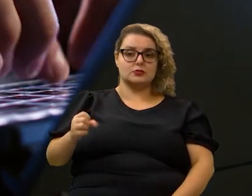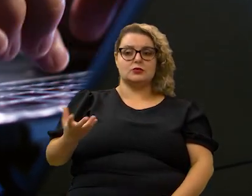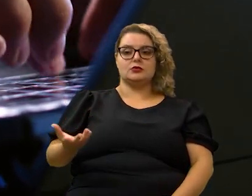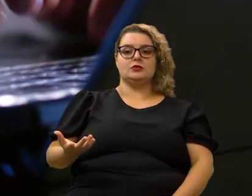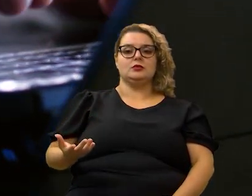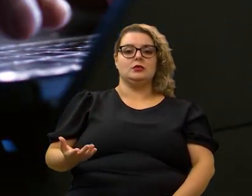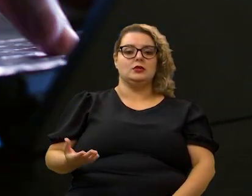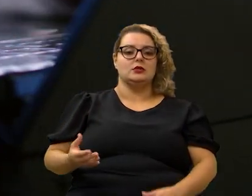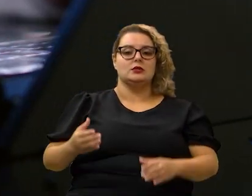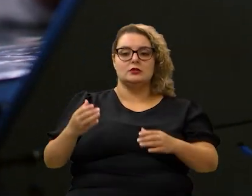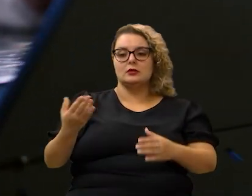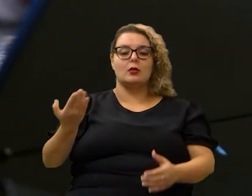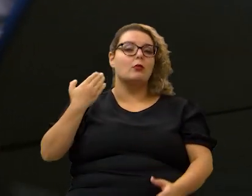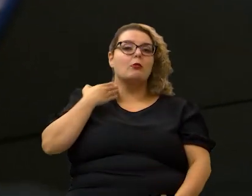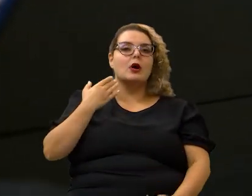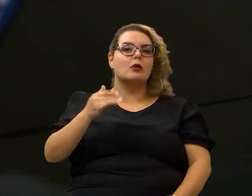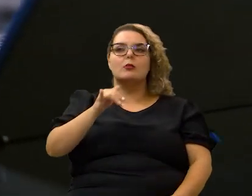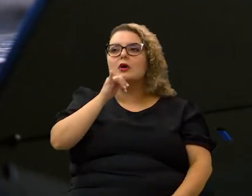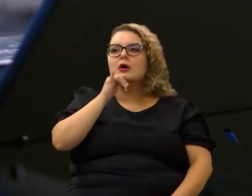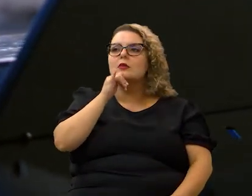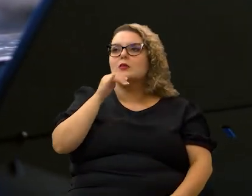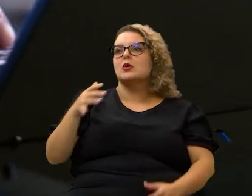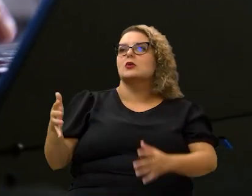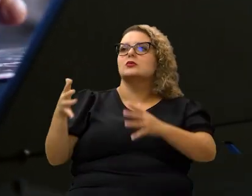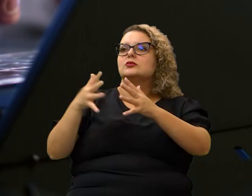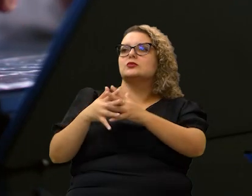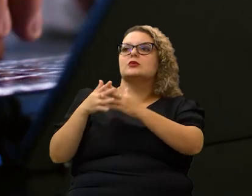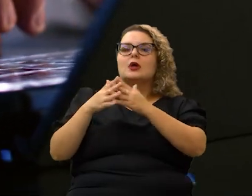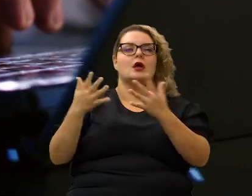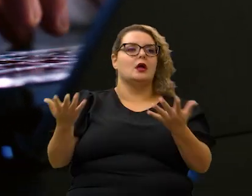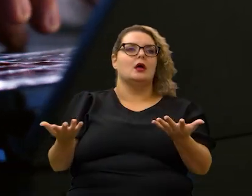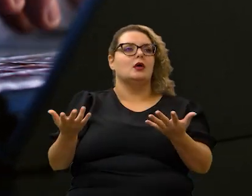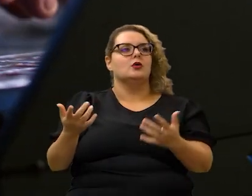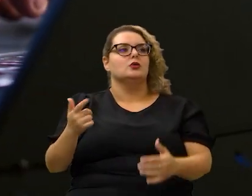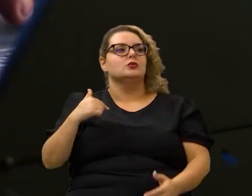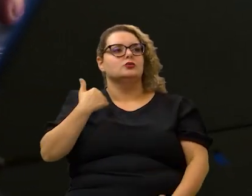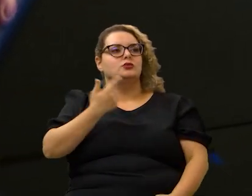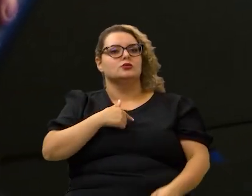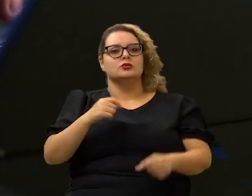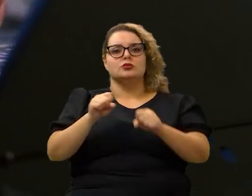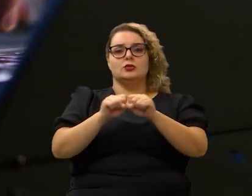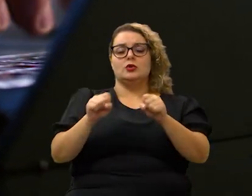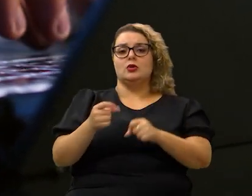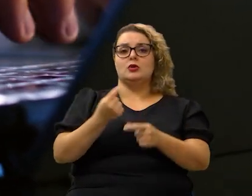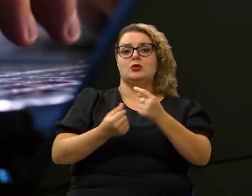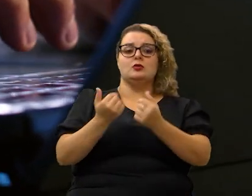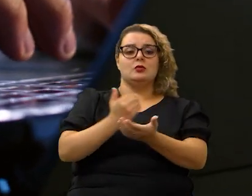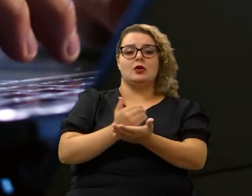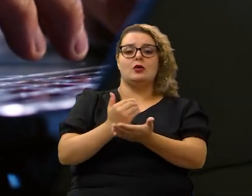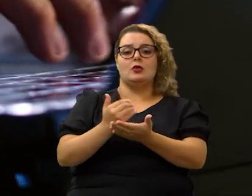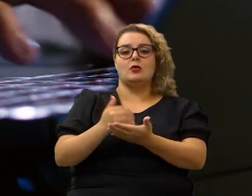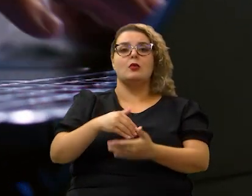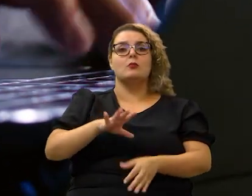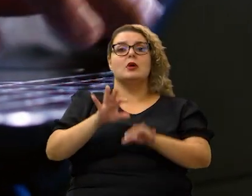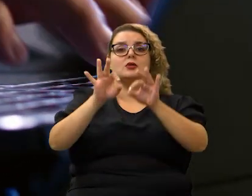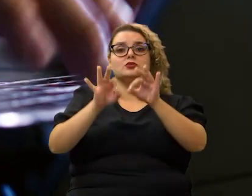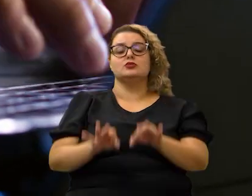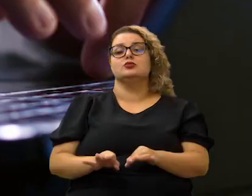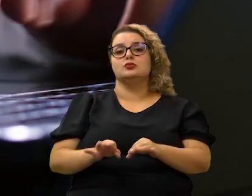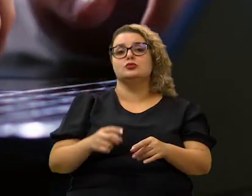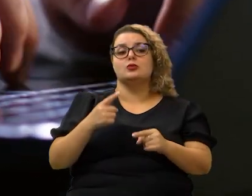um banco lá dos Estados Unidos, por exemplo, estava dizendo agora nosso sistema de financiamento vai ser o mais